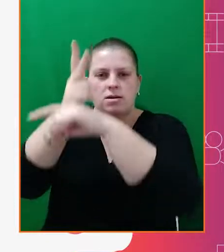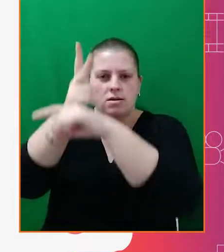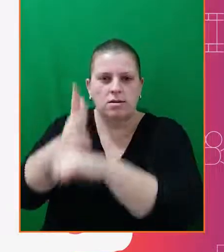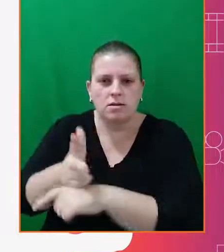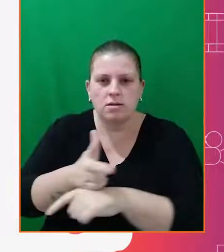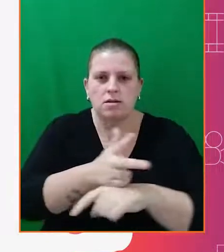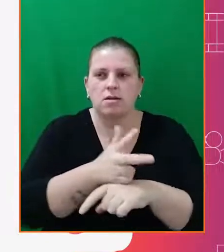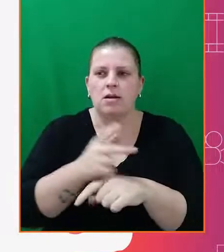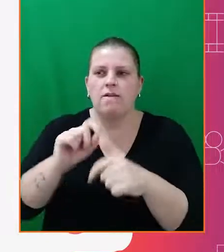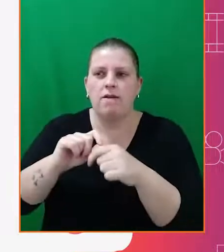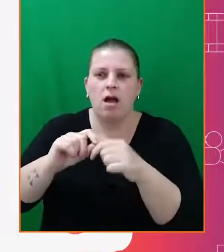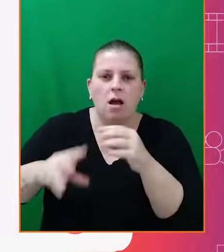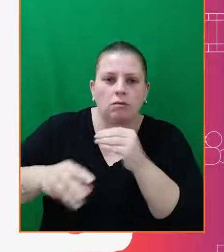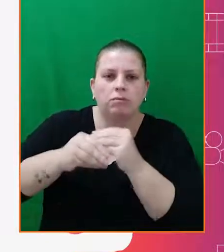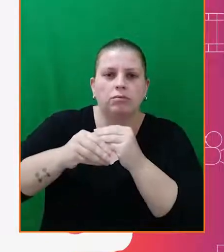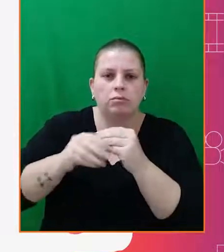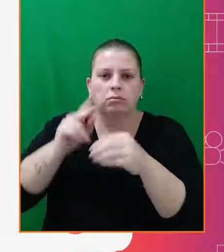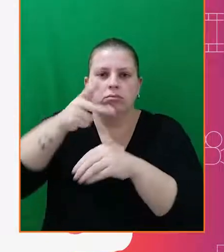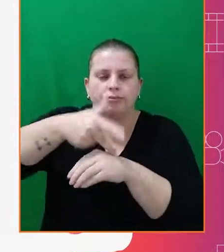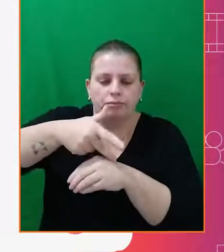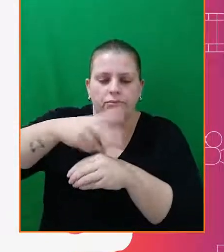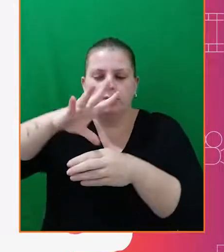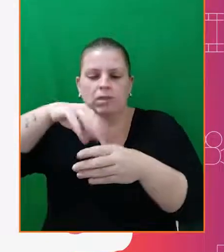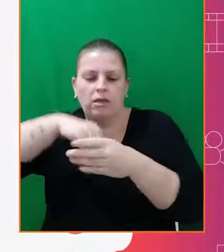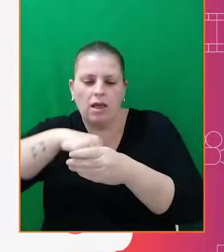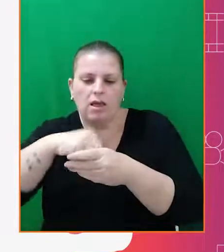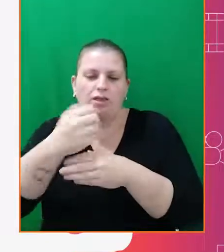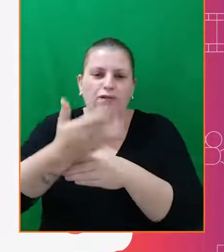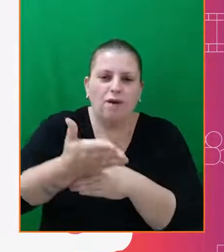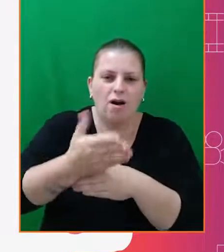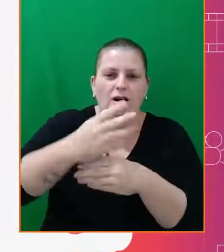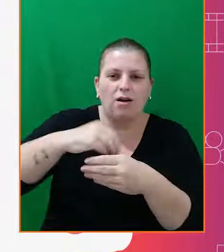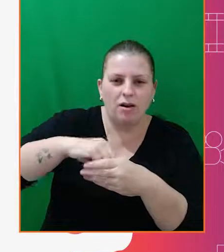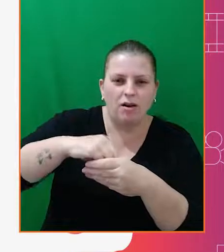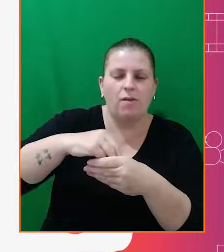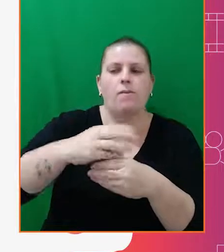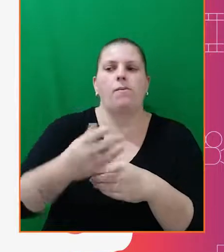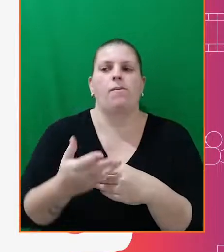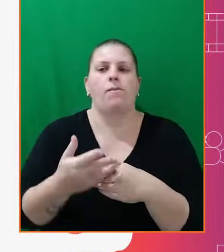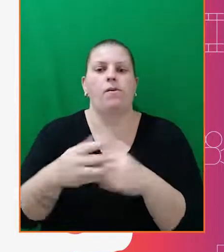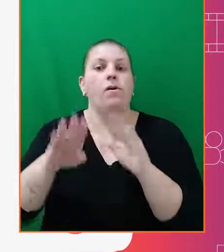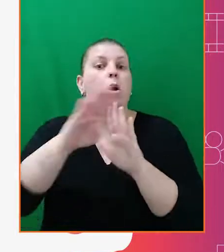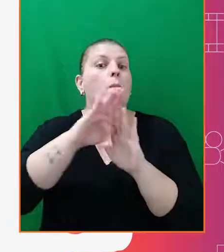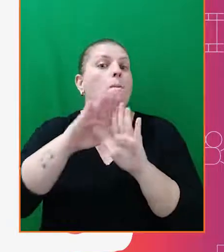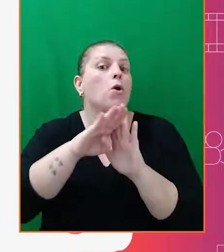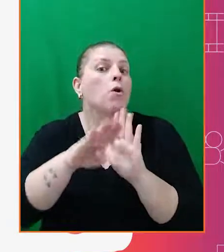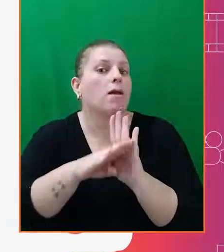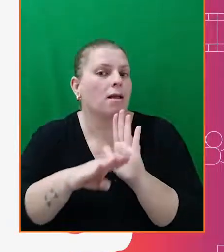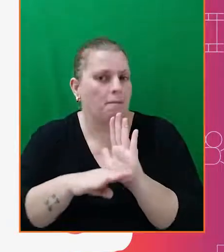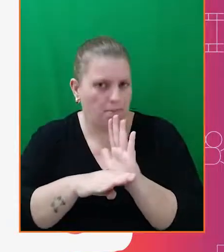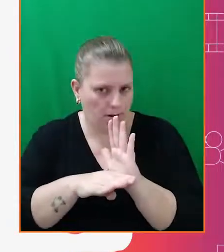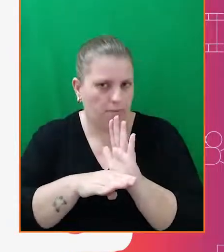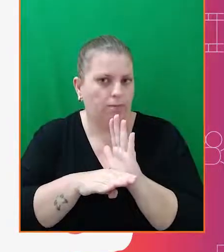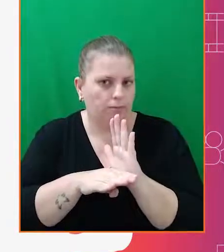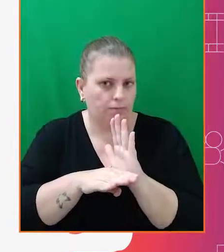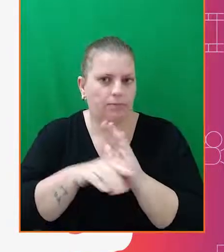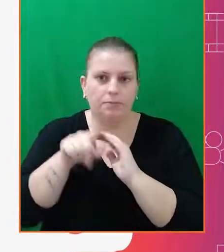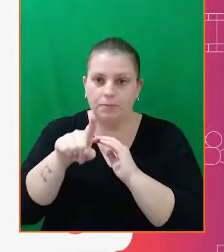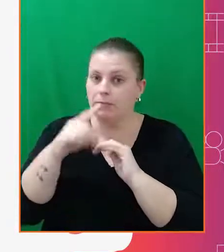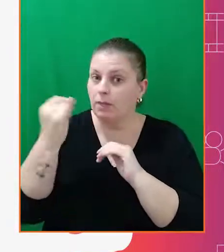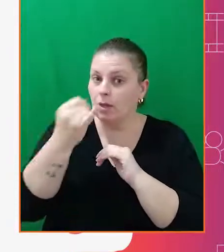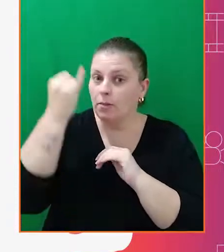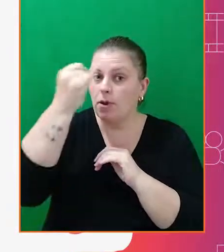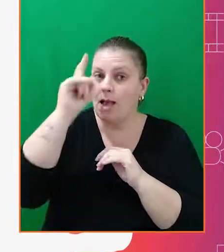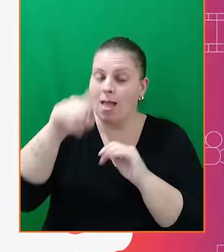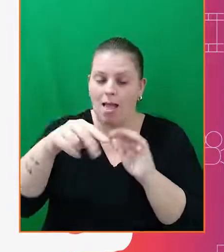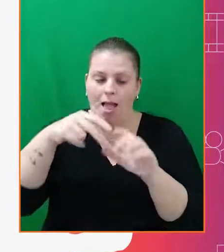que vão fazendo uma coisa entrar dentro da outra e animar a outra. Então é uma animação através de programação. Isso se